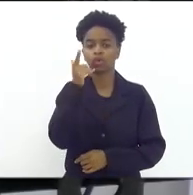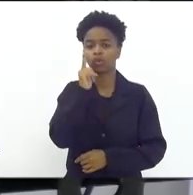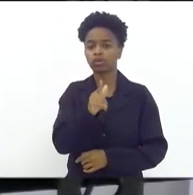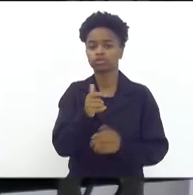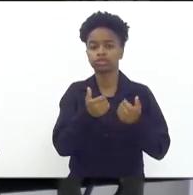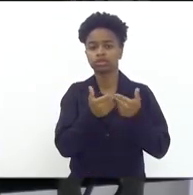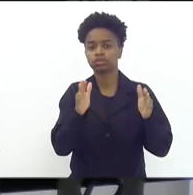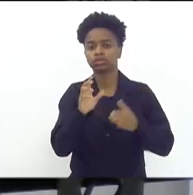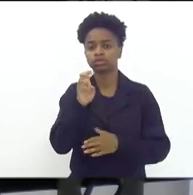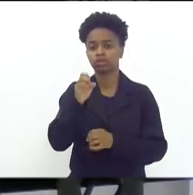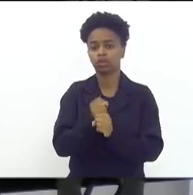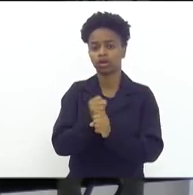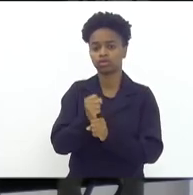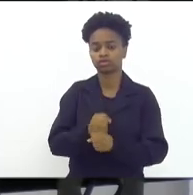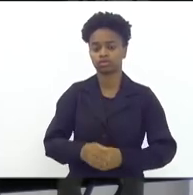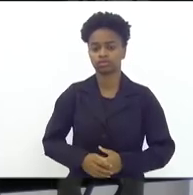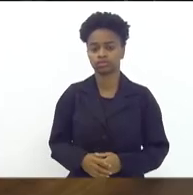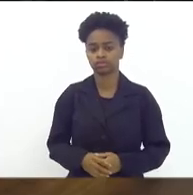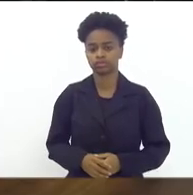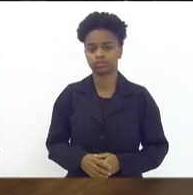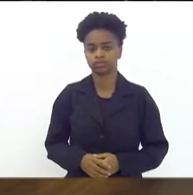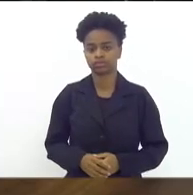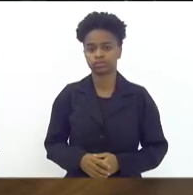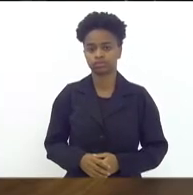foram abertas nos últimos cinco anos